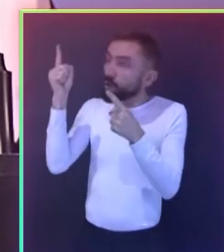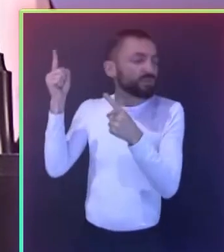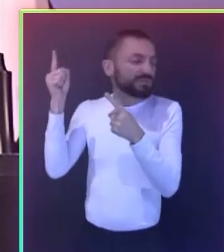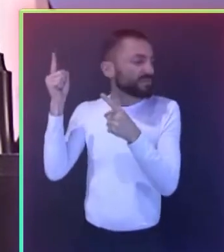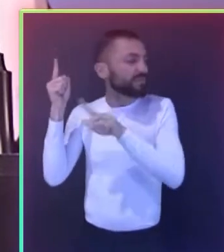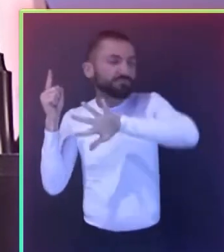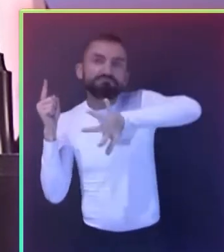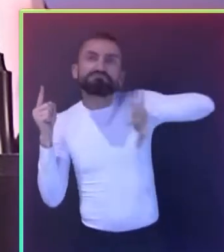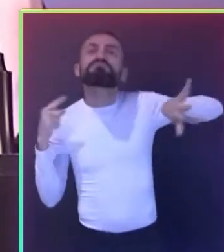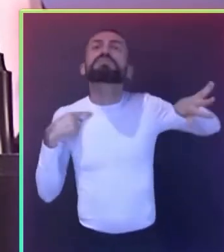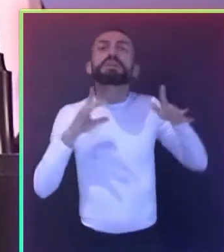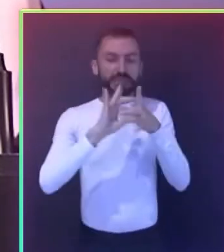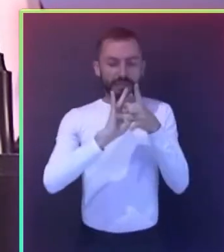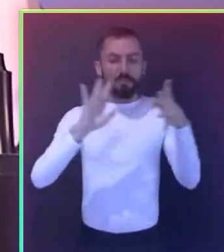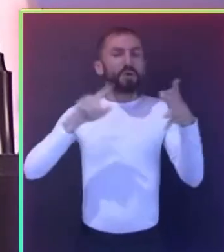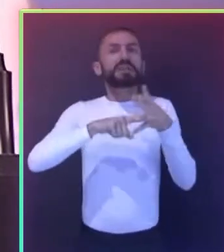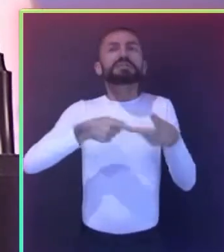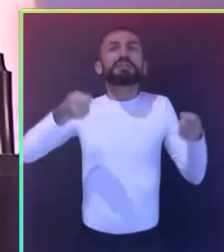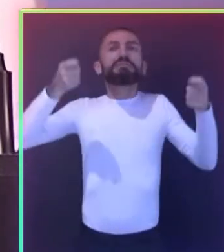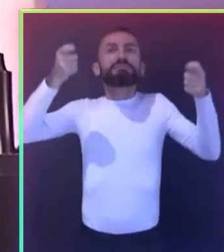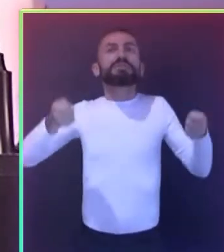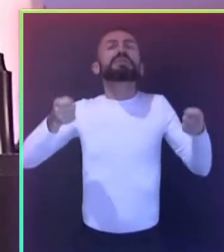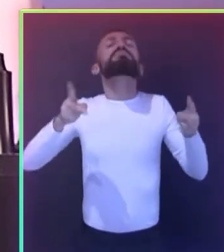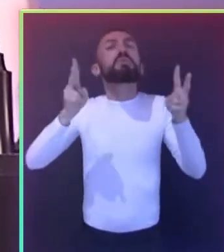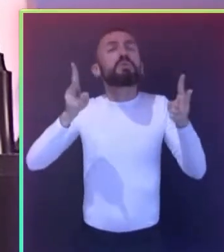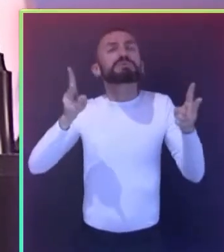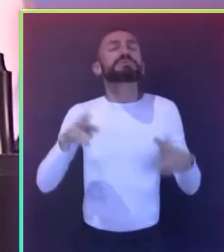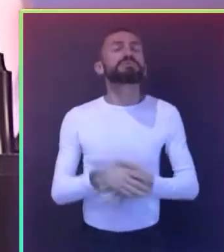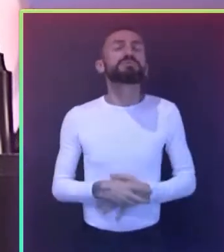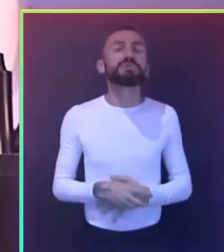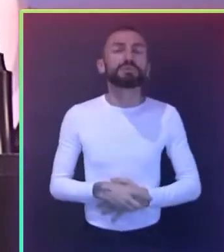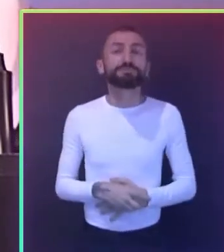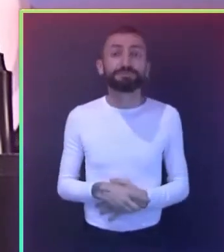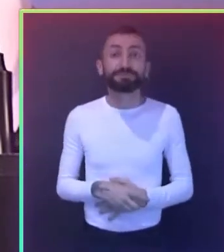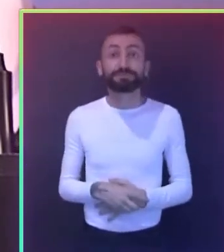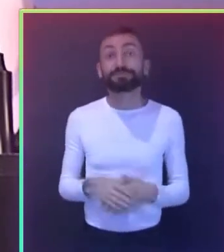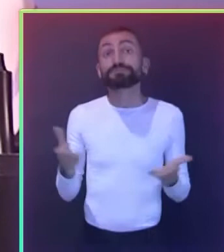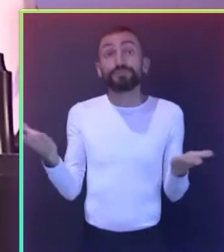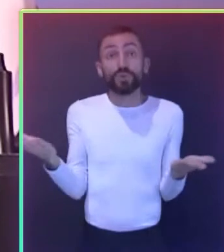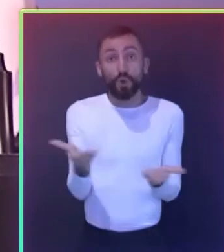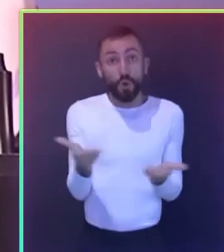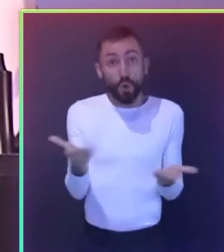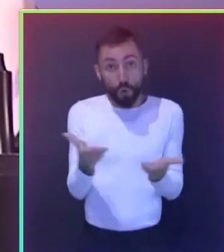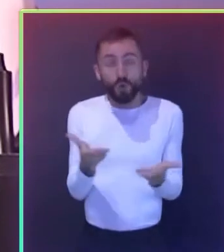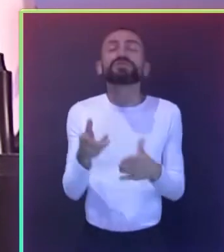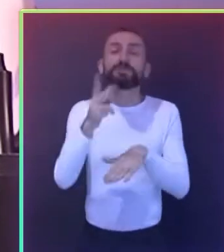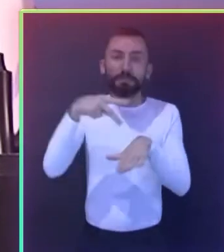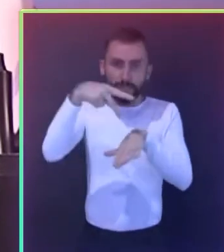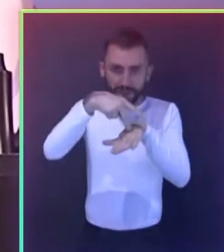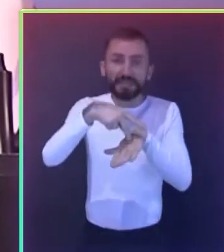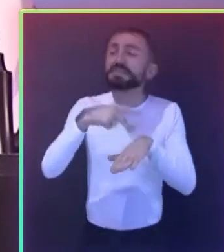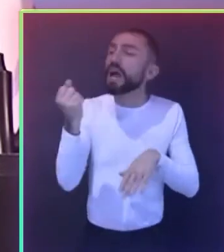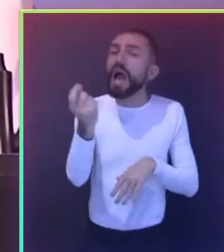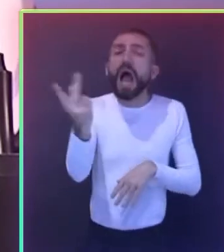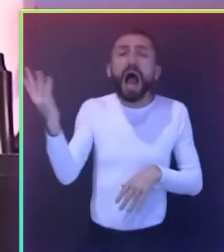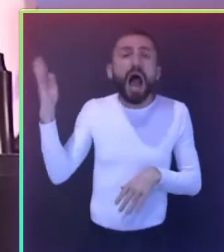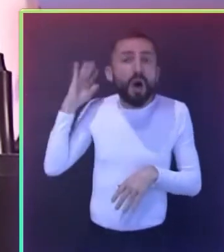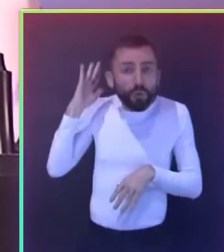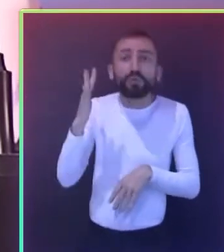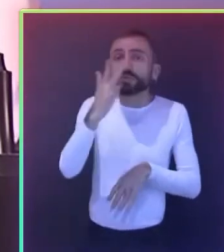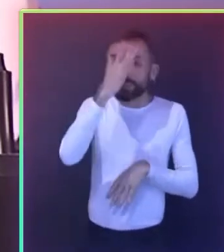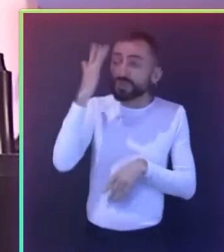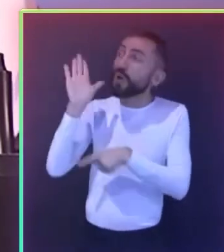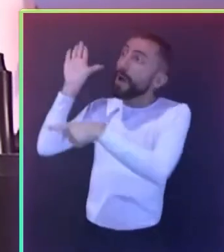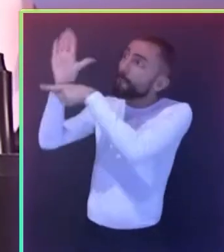E aí e hoje nosso país mesmo antigos apoiadores não consegue